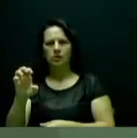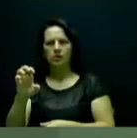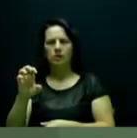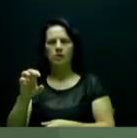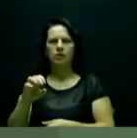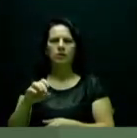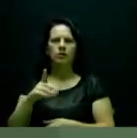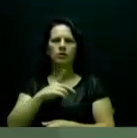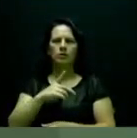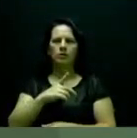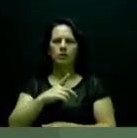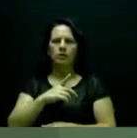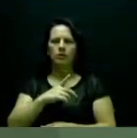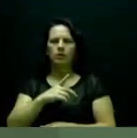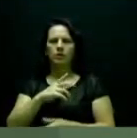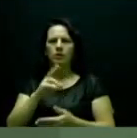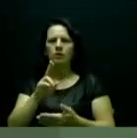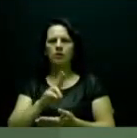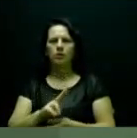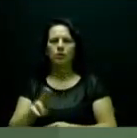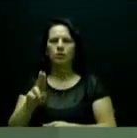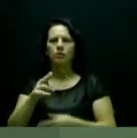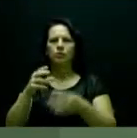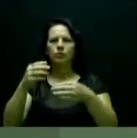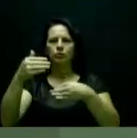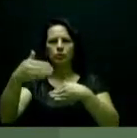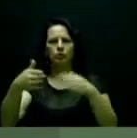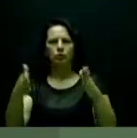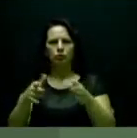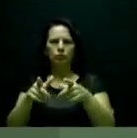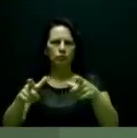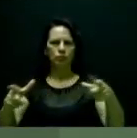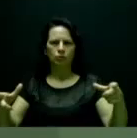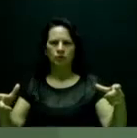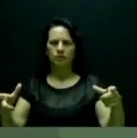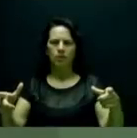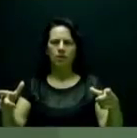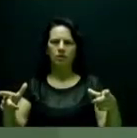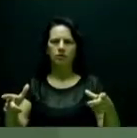o uso de um espaço que